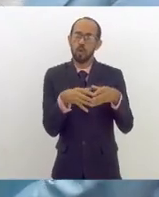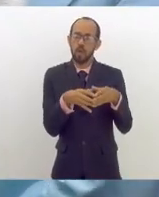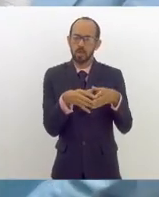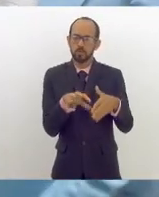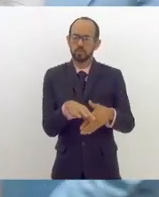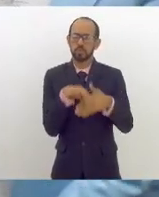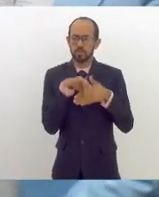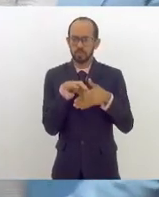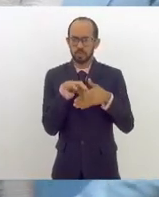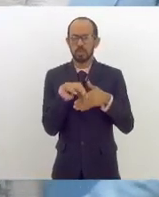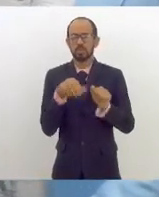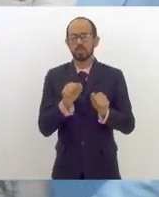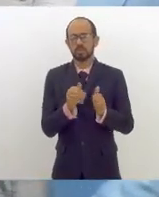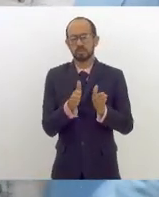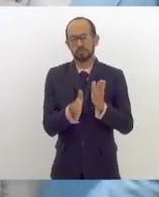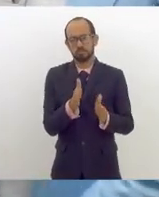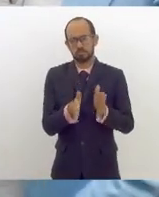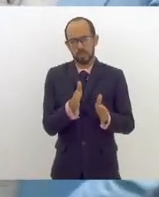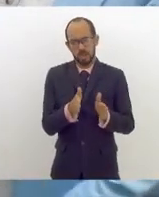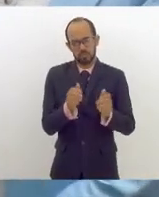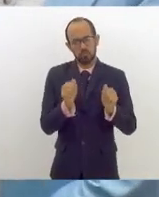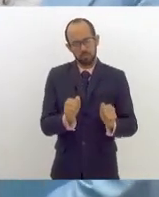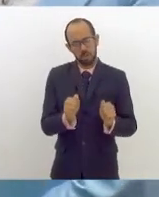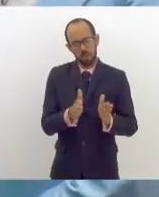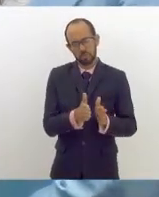prazos podem ser dilatados